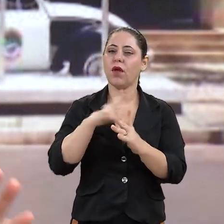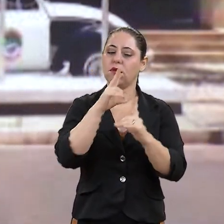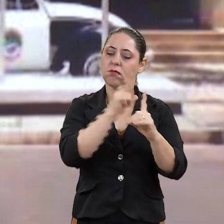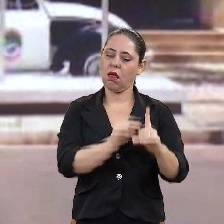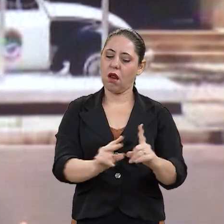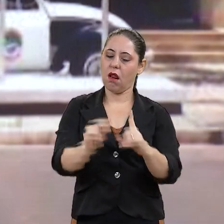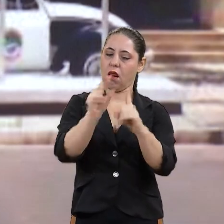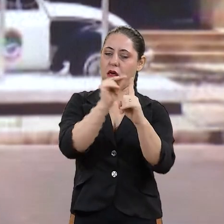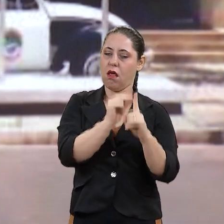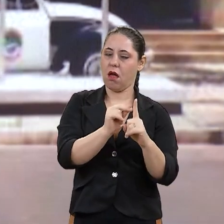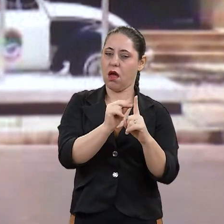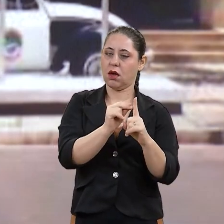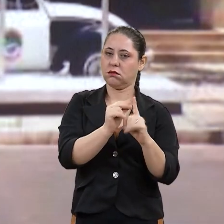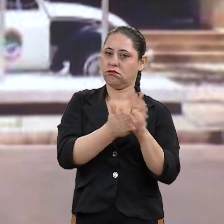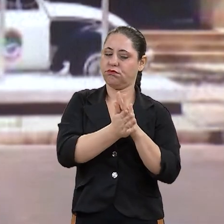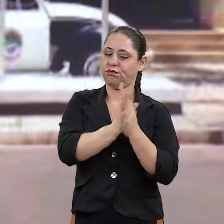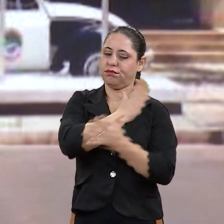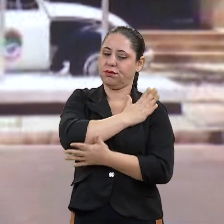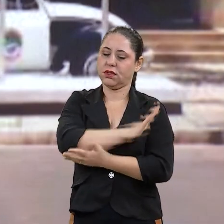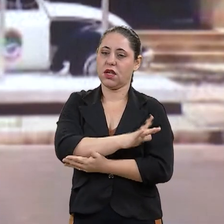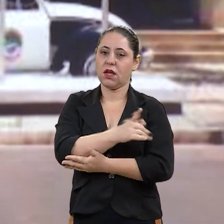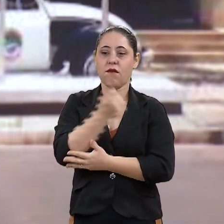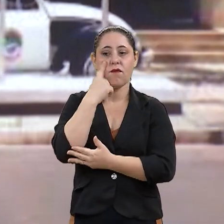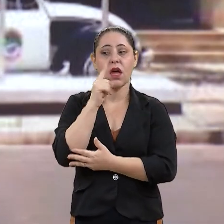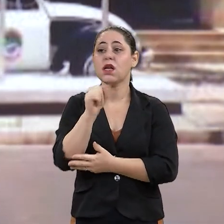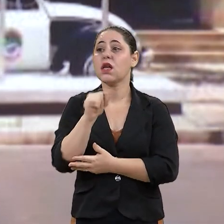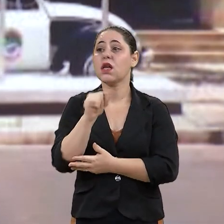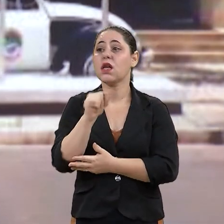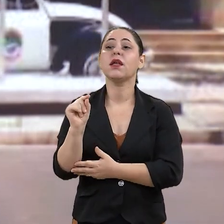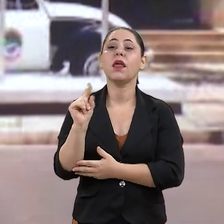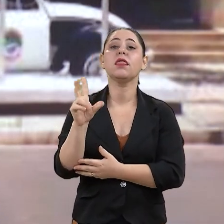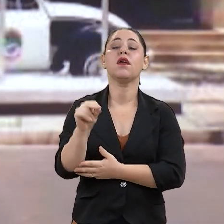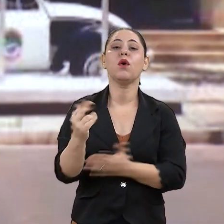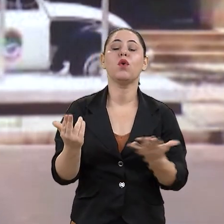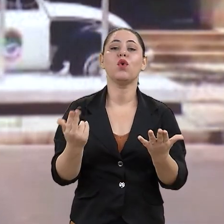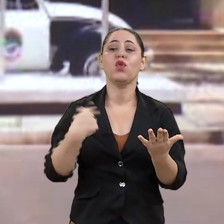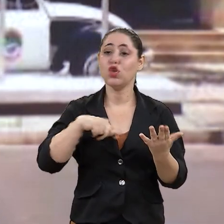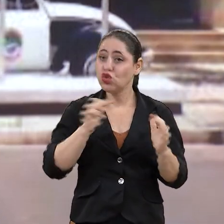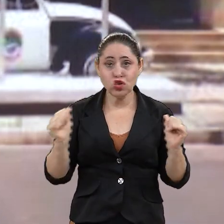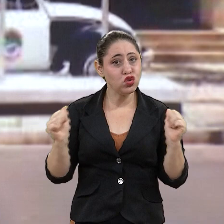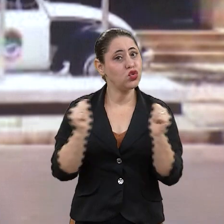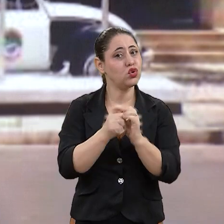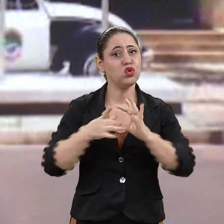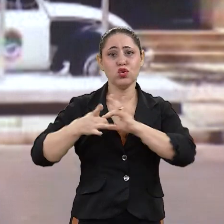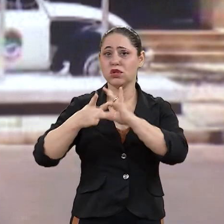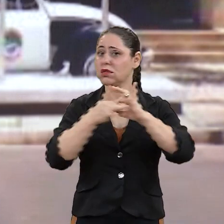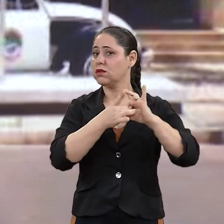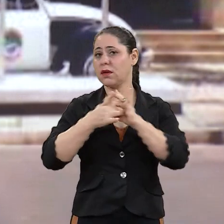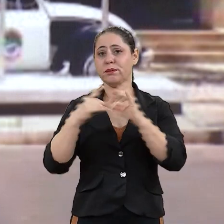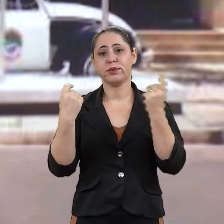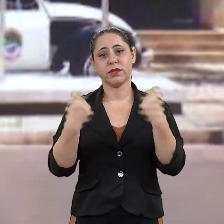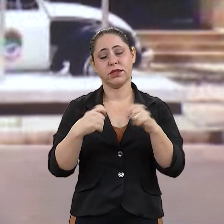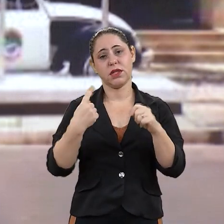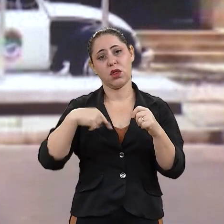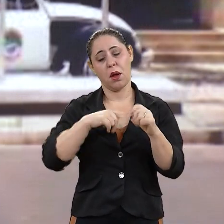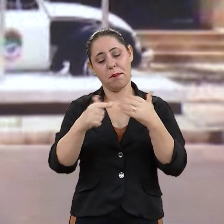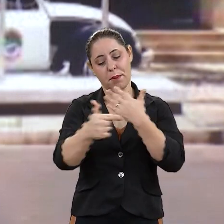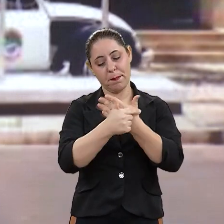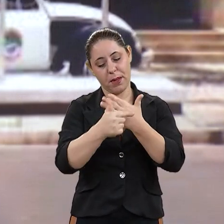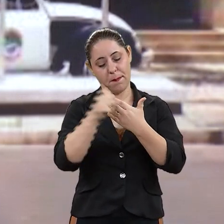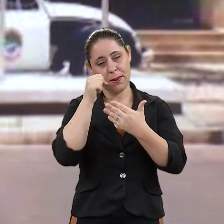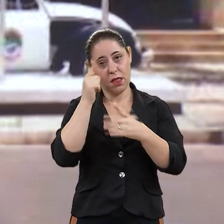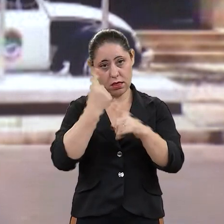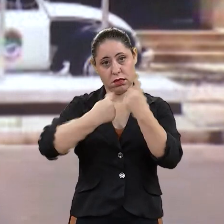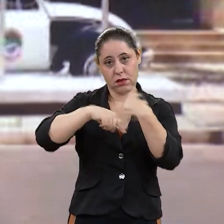discriminação. Quero ver quem não. Então, a gente está do mesmo lado. Então, eu acho que o papel da mulher é transformar as